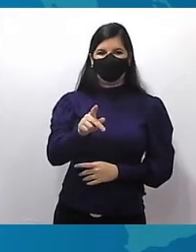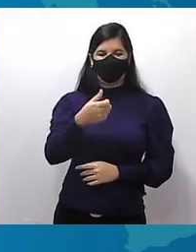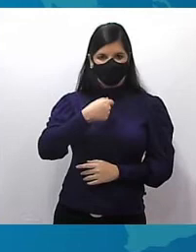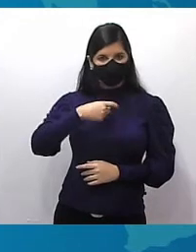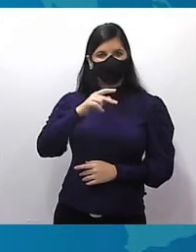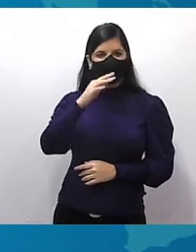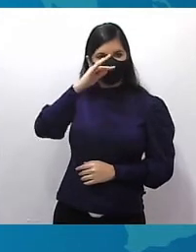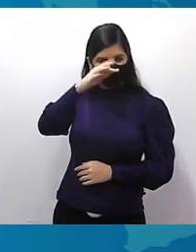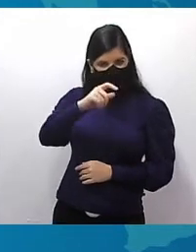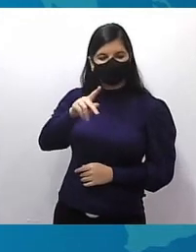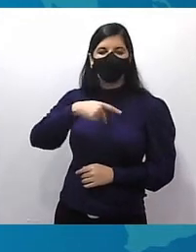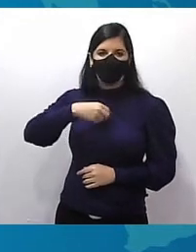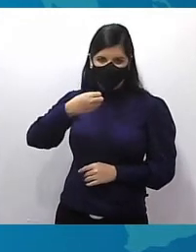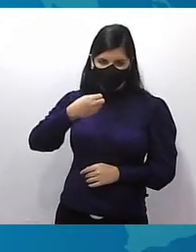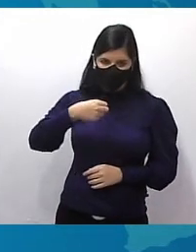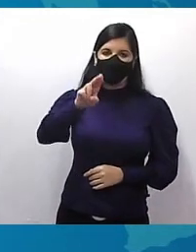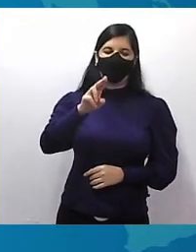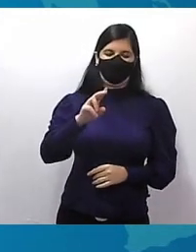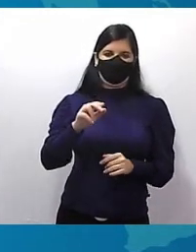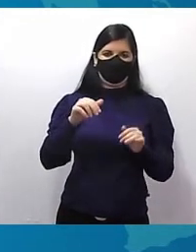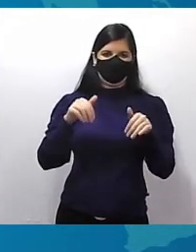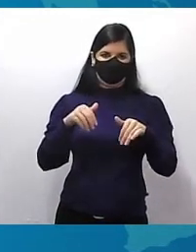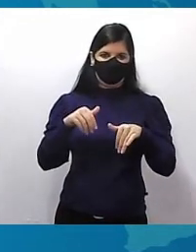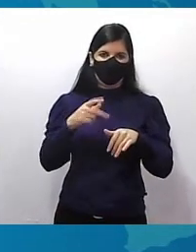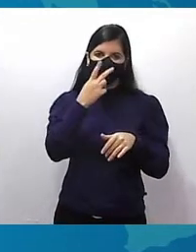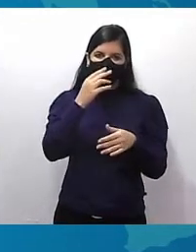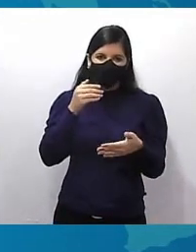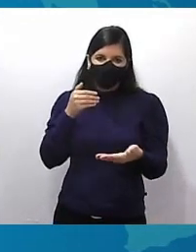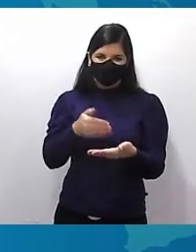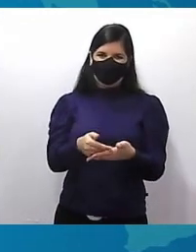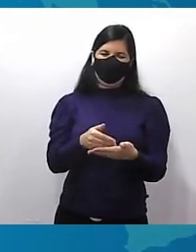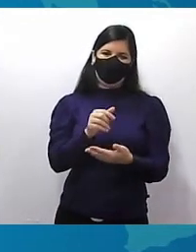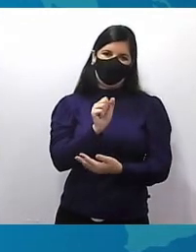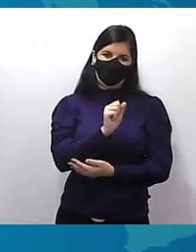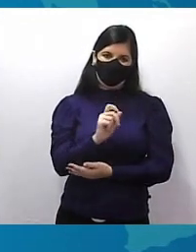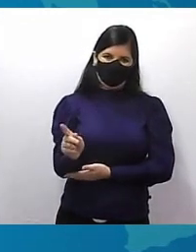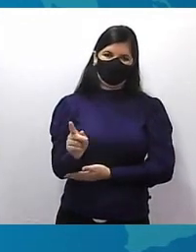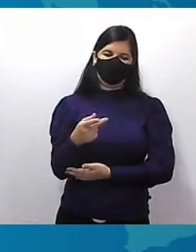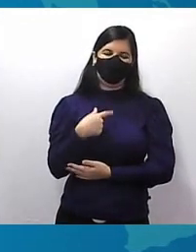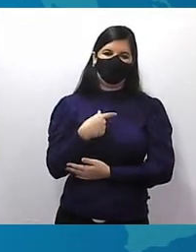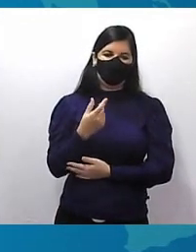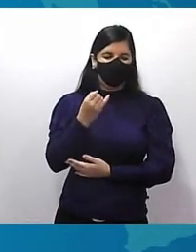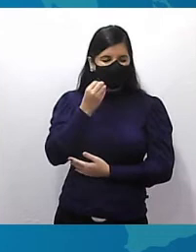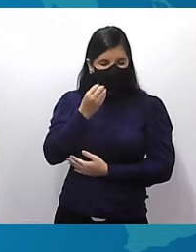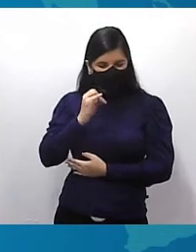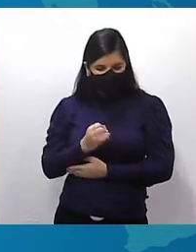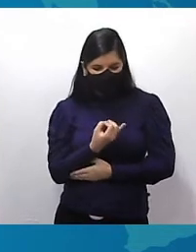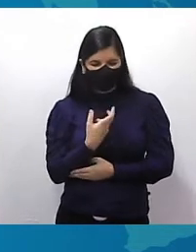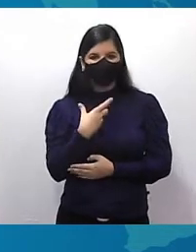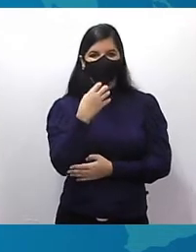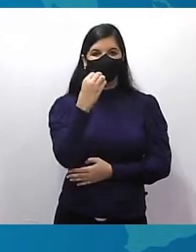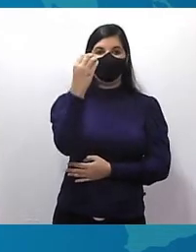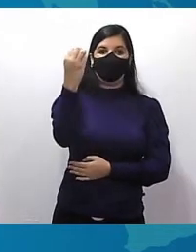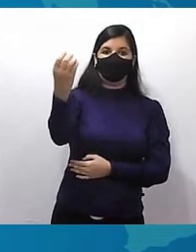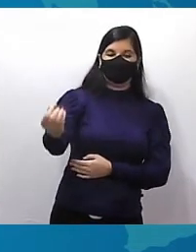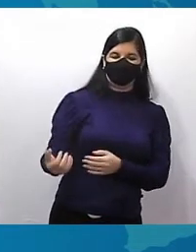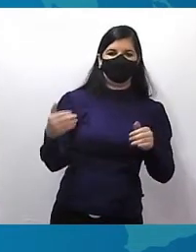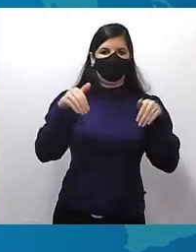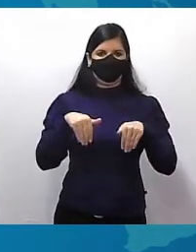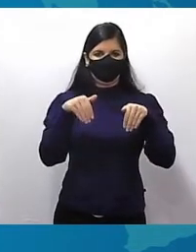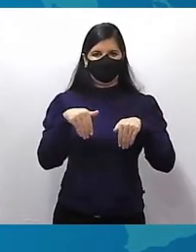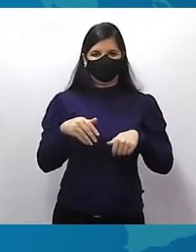essa fala suponha-se que eu já vá me aposentar bem perto e eu estou aproveitando aí o tempo para viajar para a